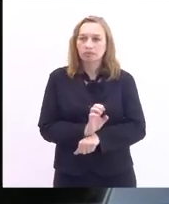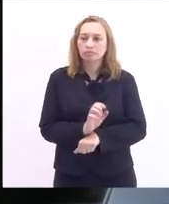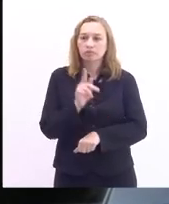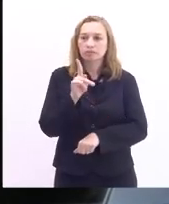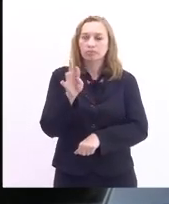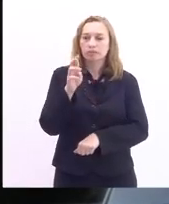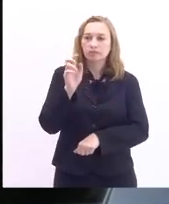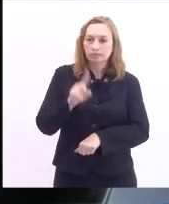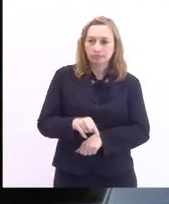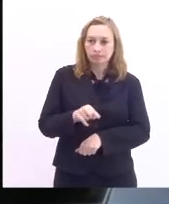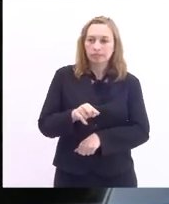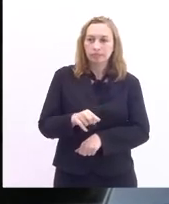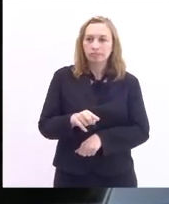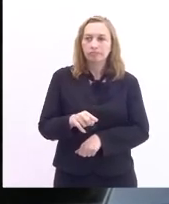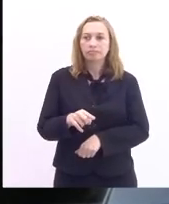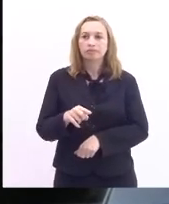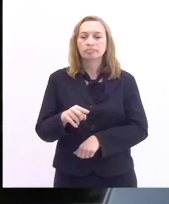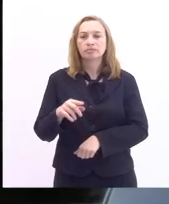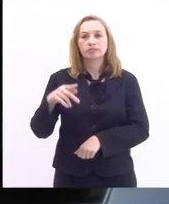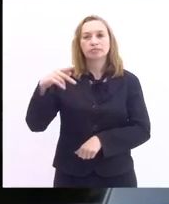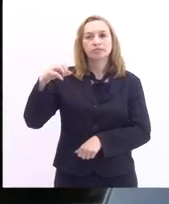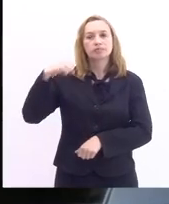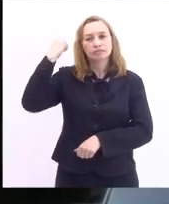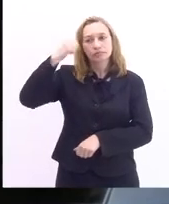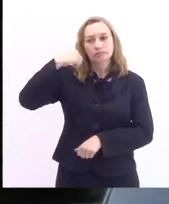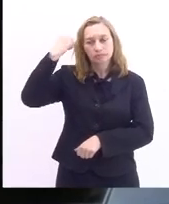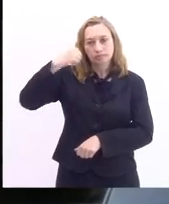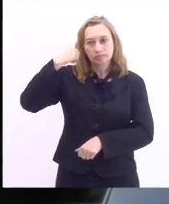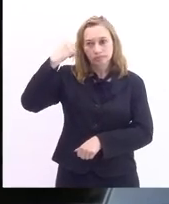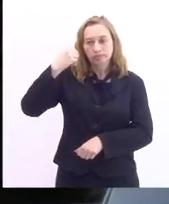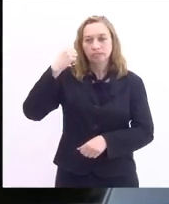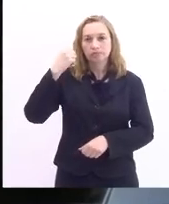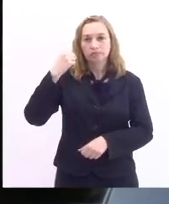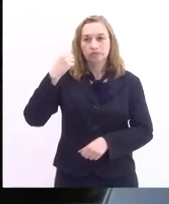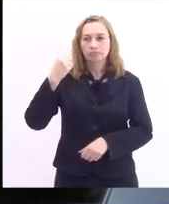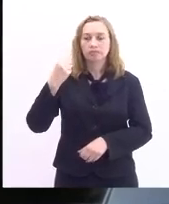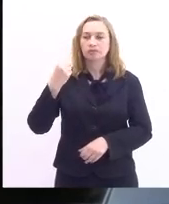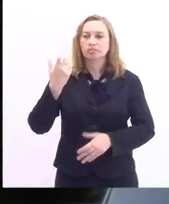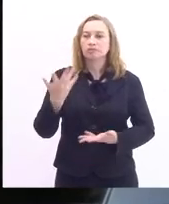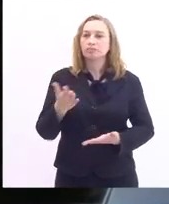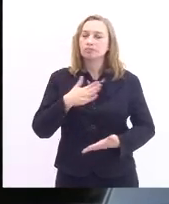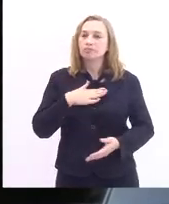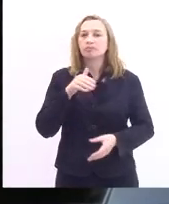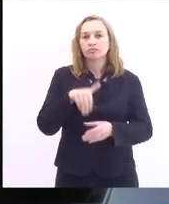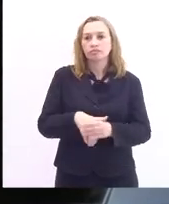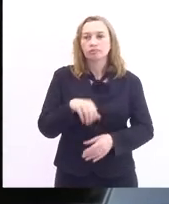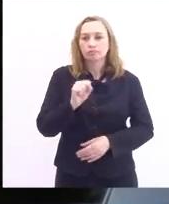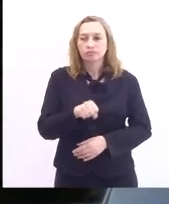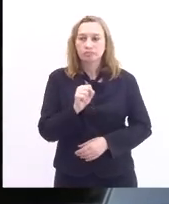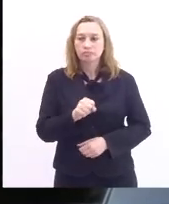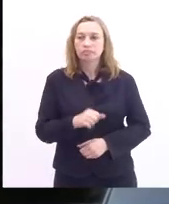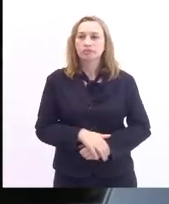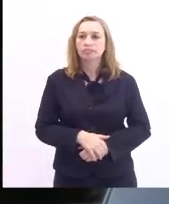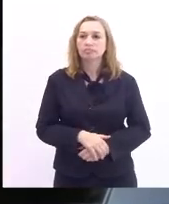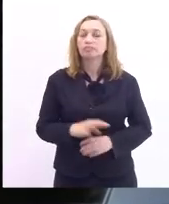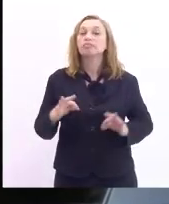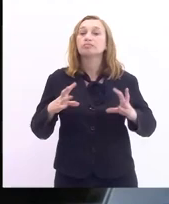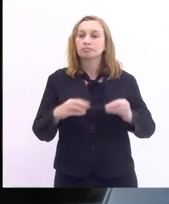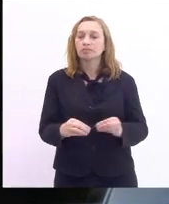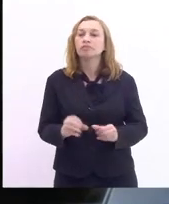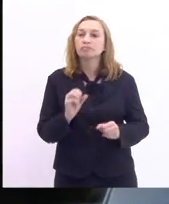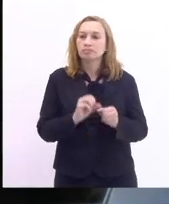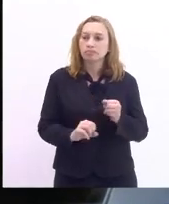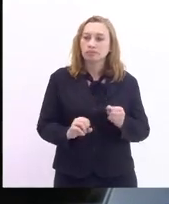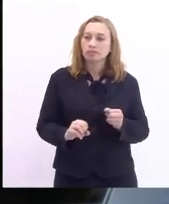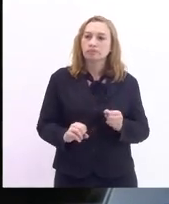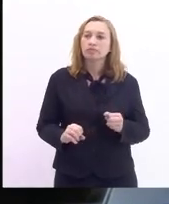pré-candidato a Senador da República pelo Rio de Janeiro E terá o meu voto das eleições por tudo